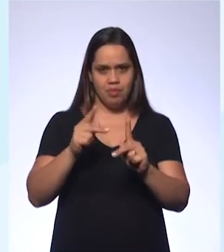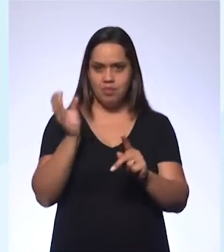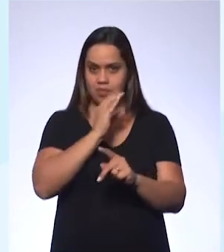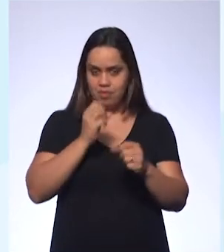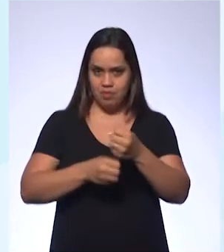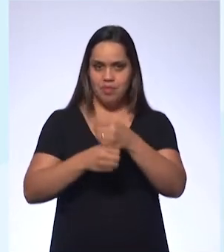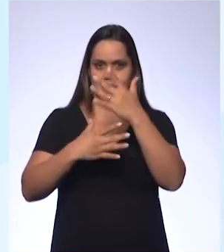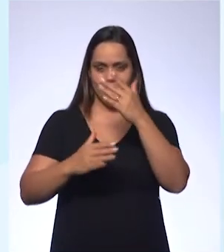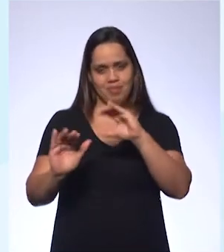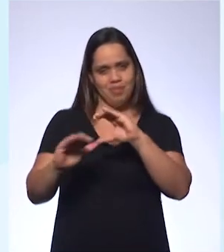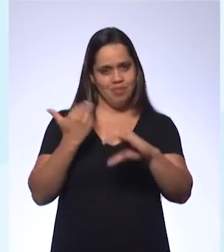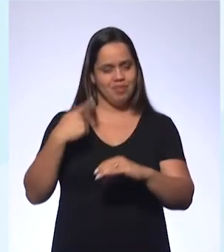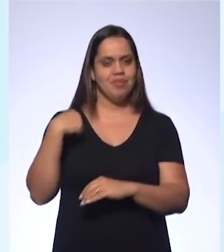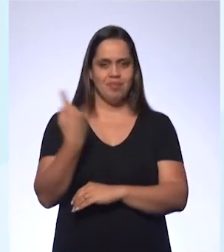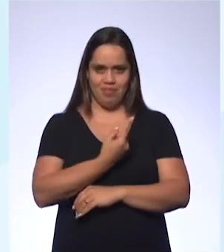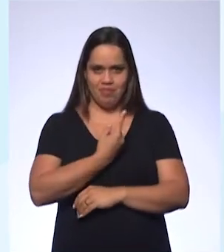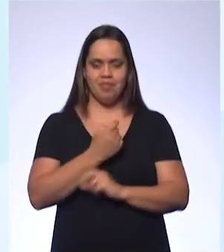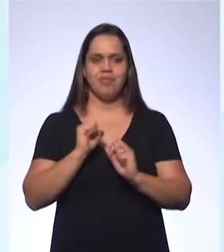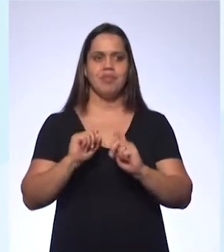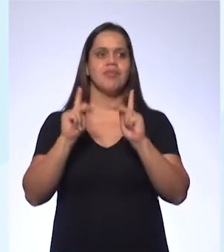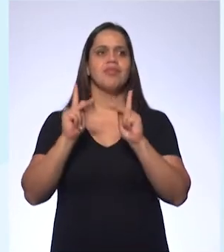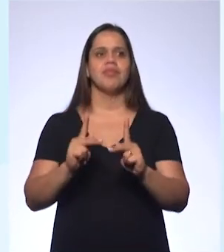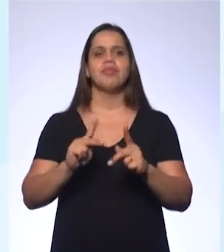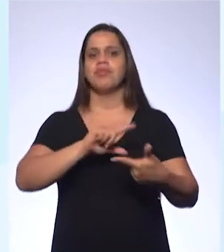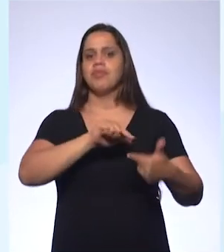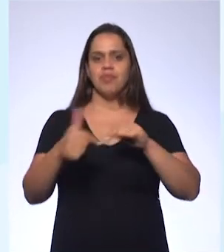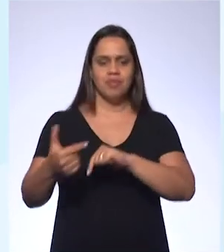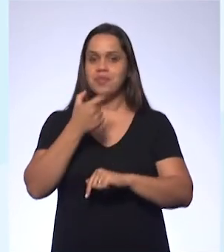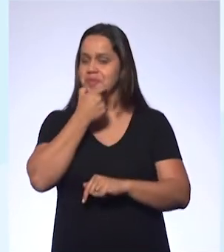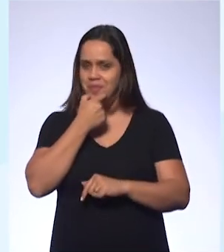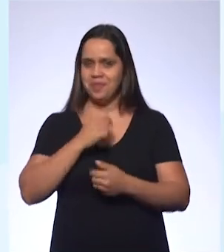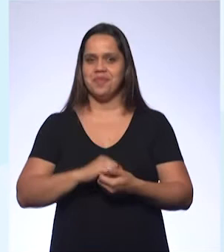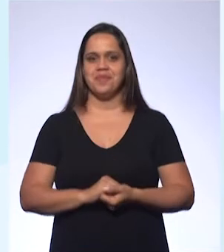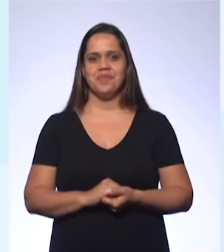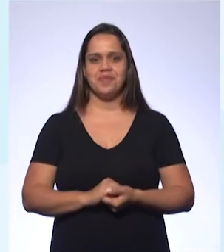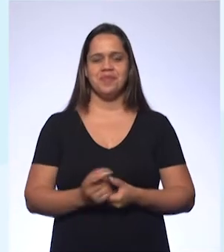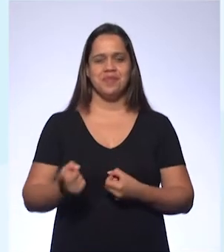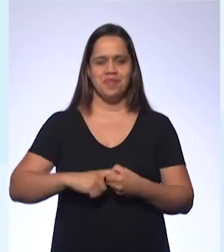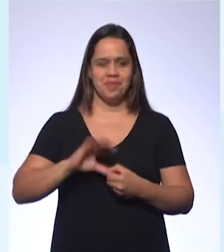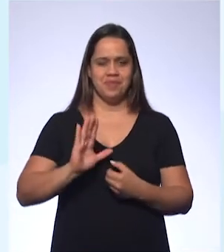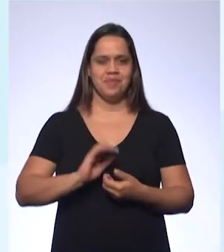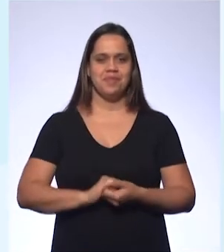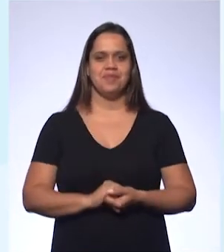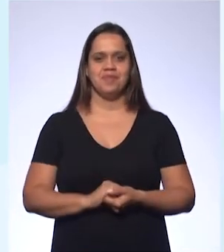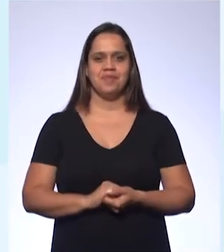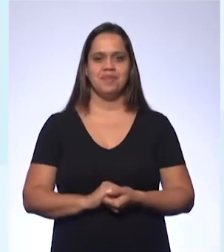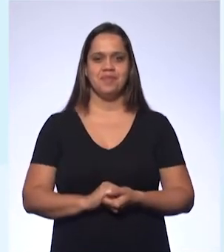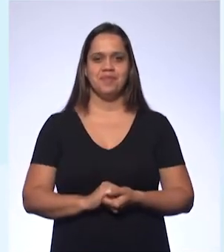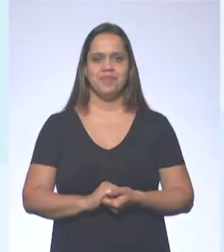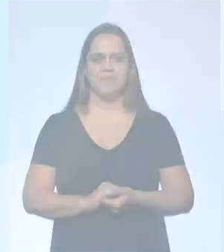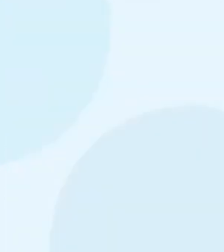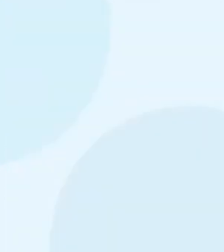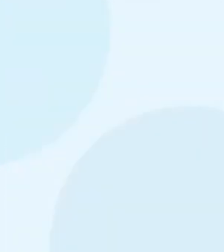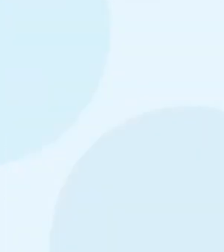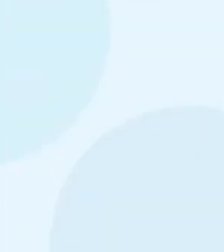chat para vocês mandarem aqui para a gente alguma coisa do modernismo inglês. Voltamos já já.